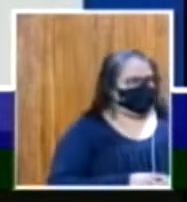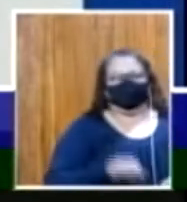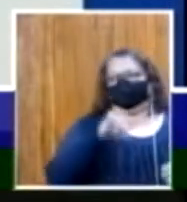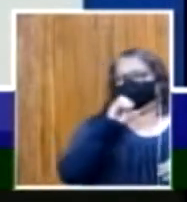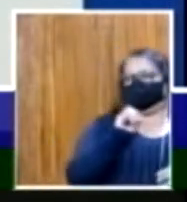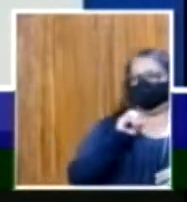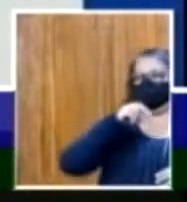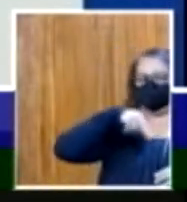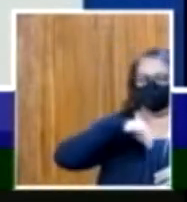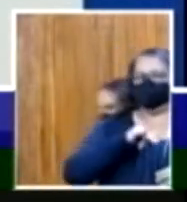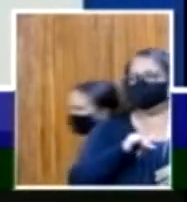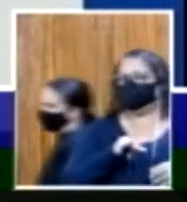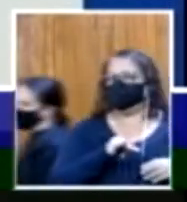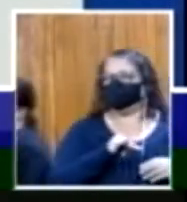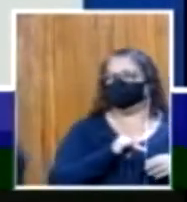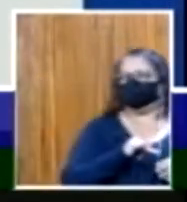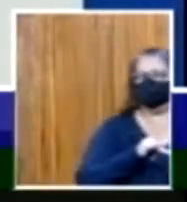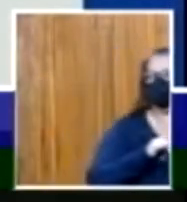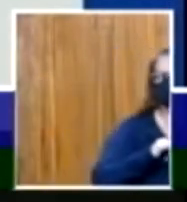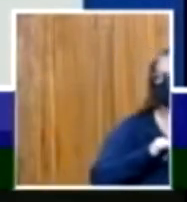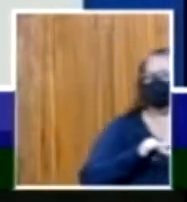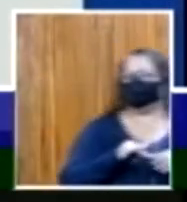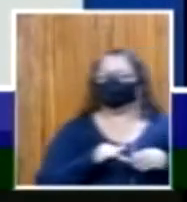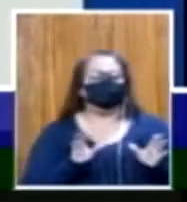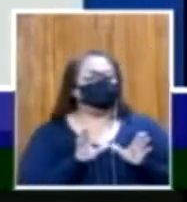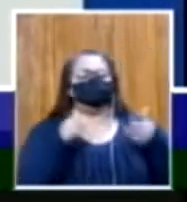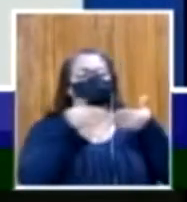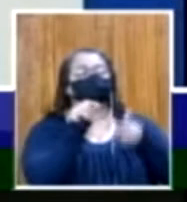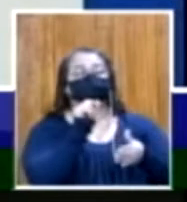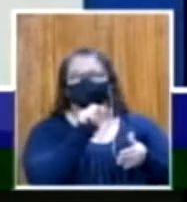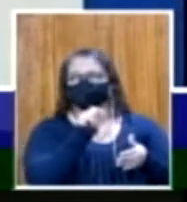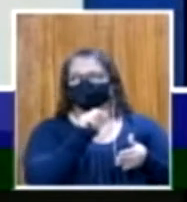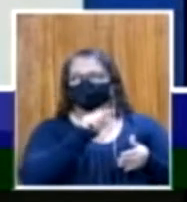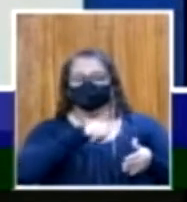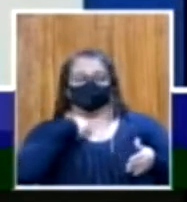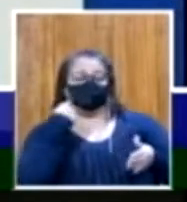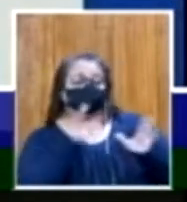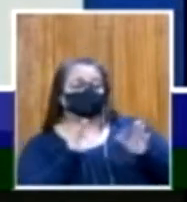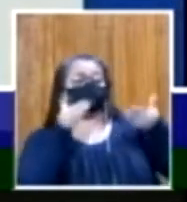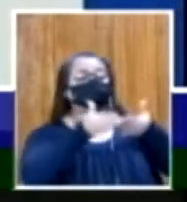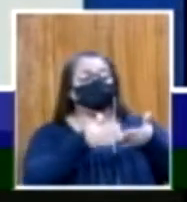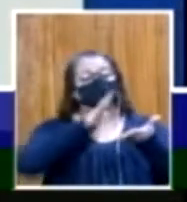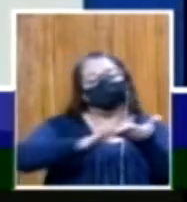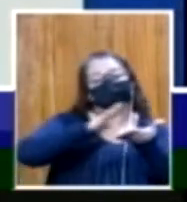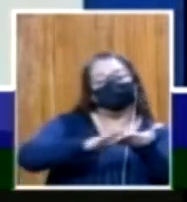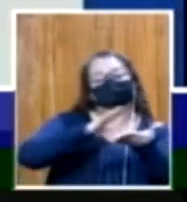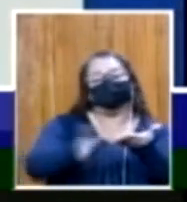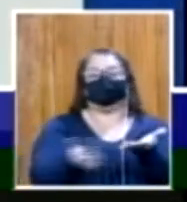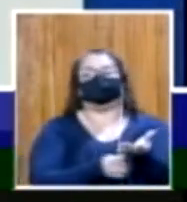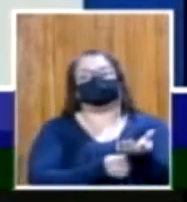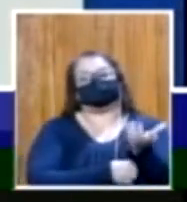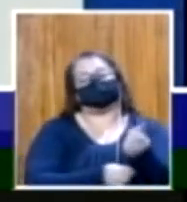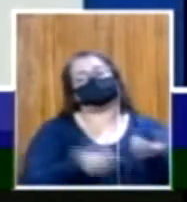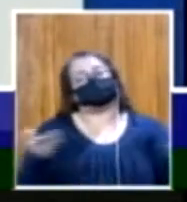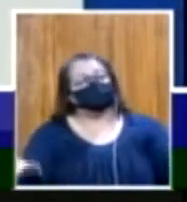ONU, focam em patrimônio e renda. Nós focamos em consumo.